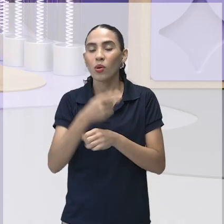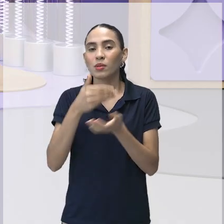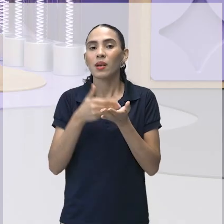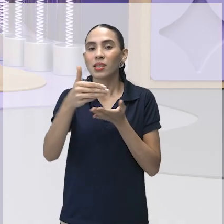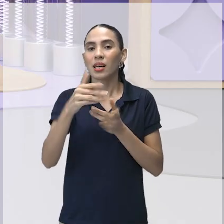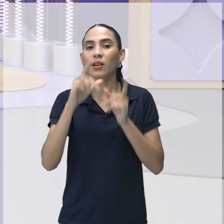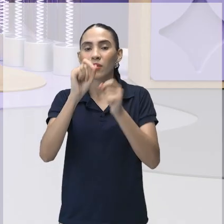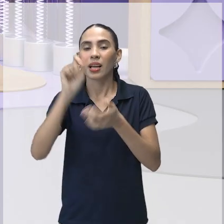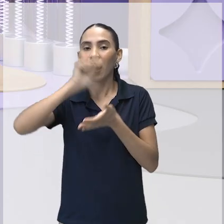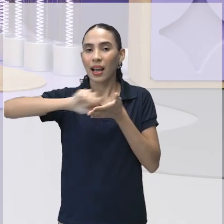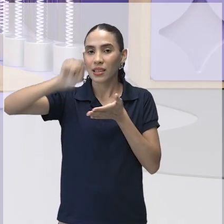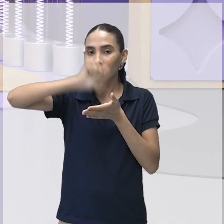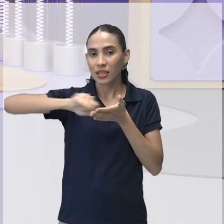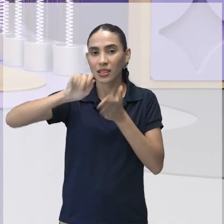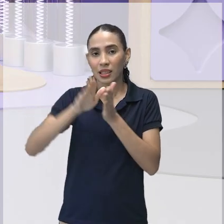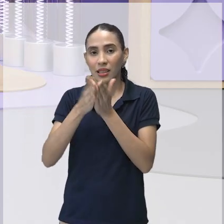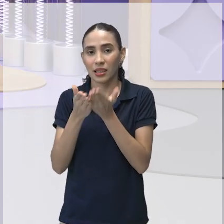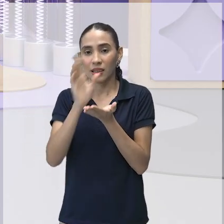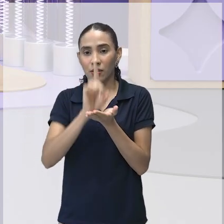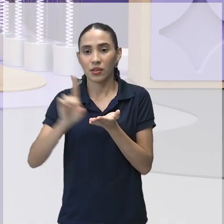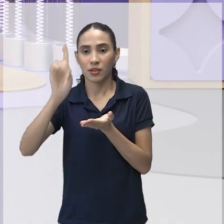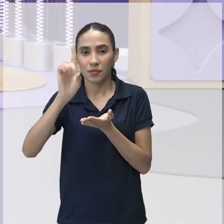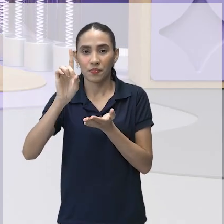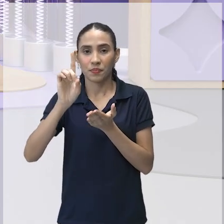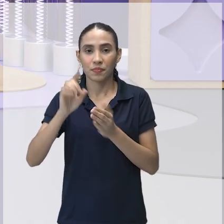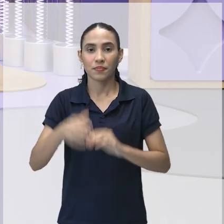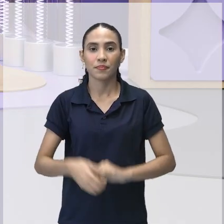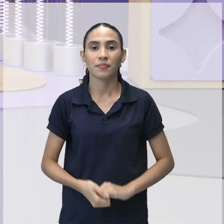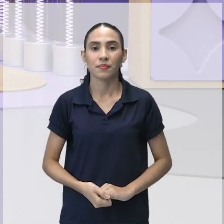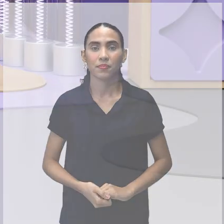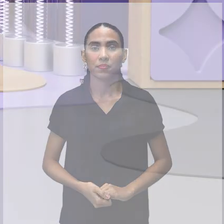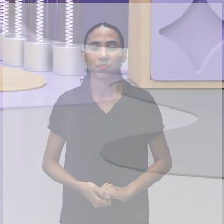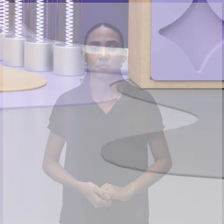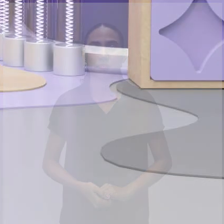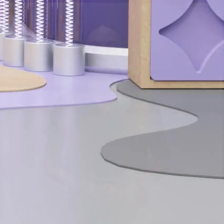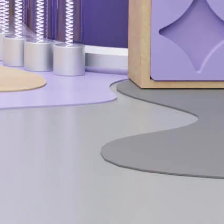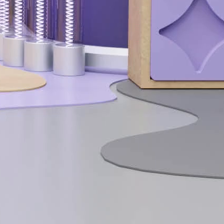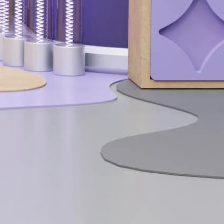a ser escritas nos livros sagrados. Vamos lá.